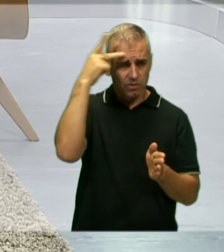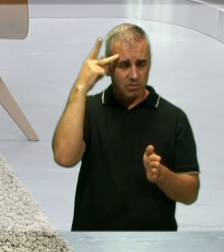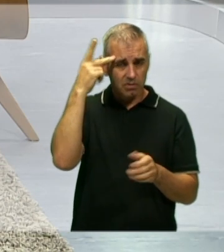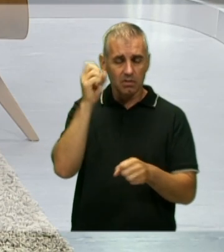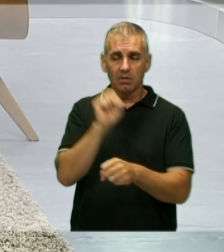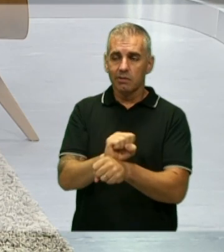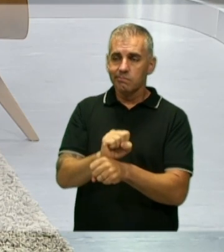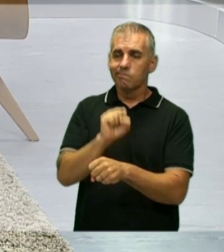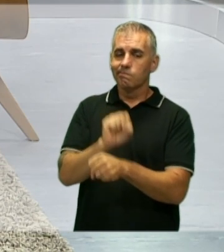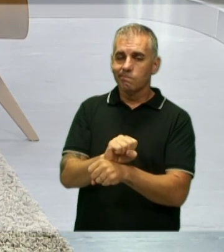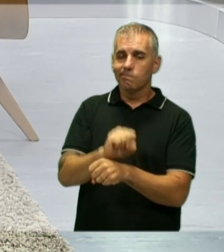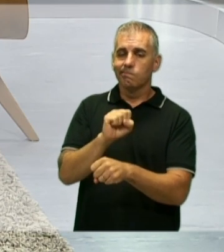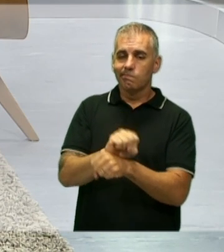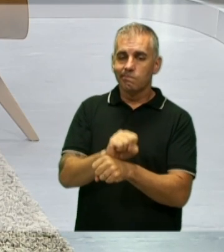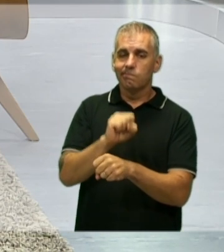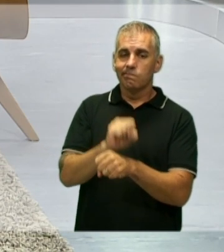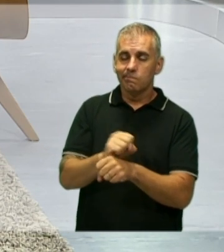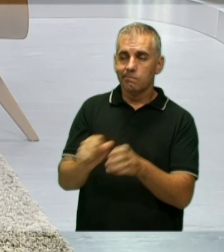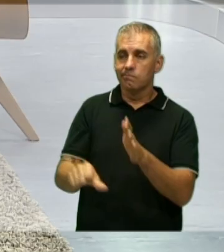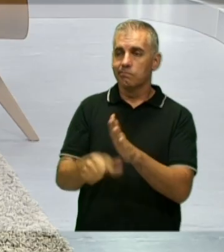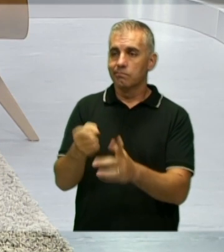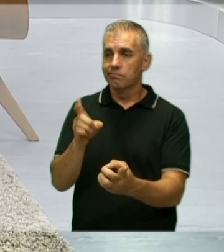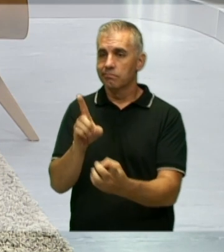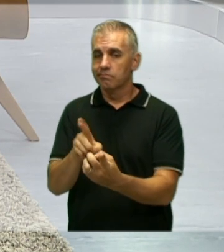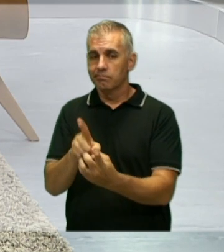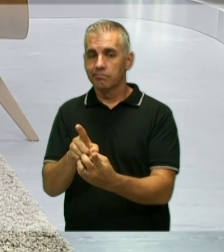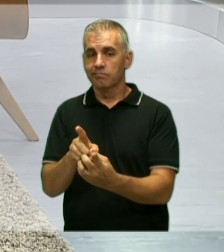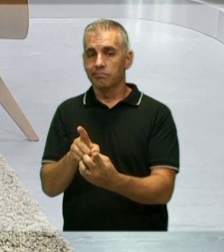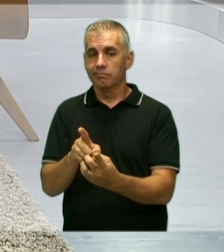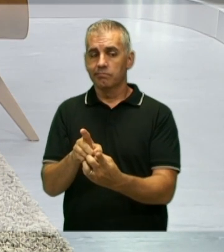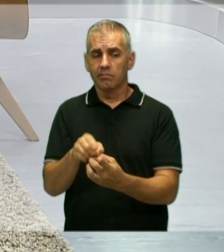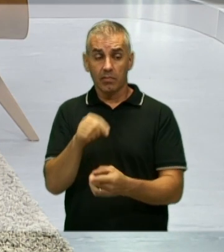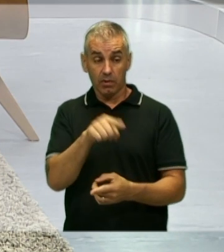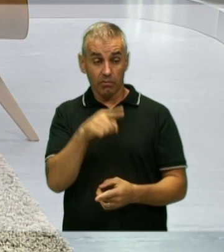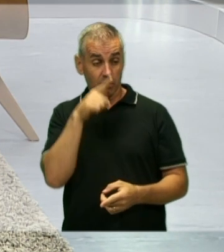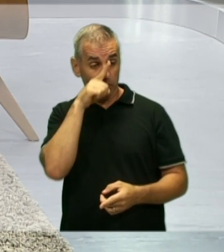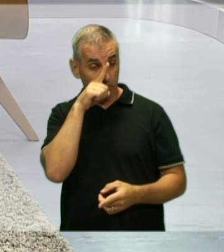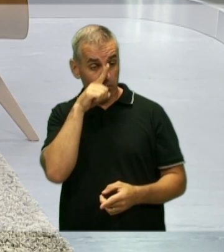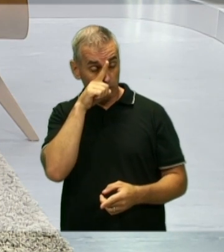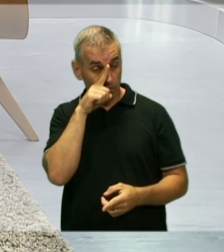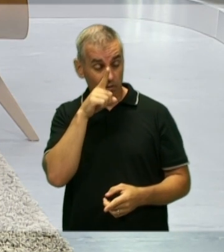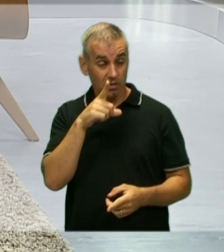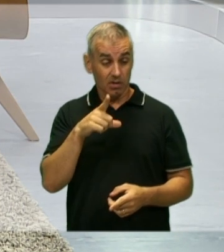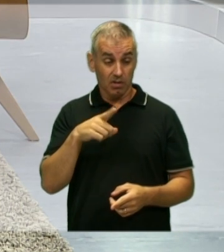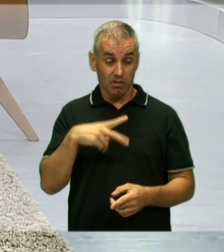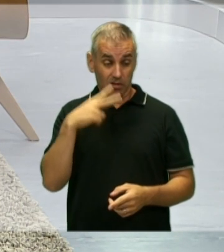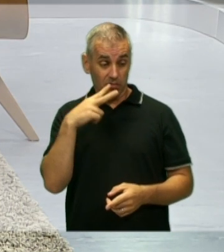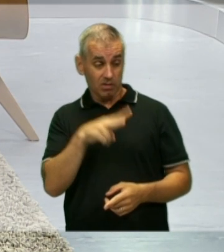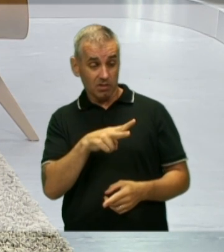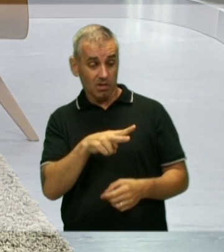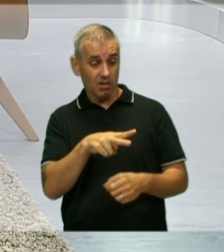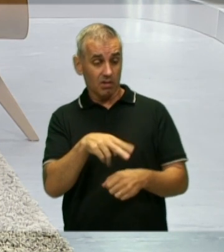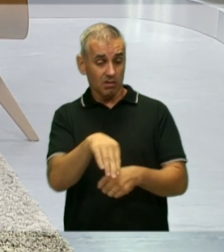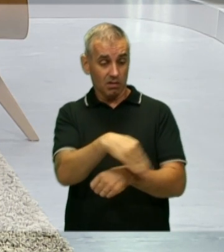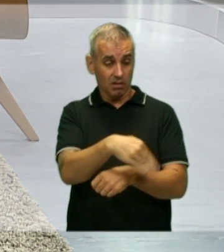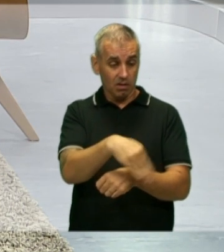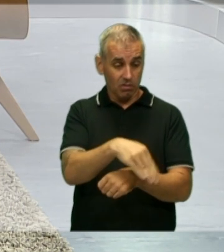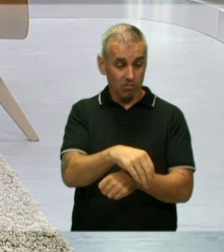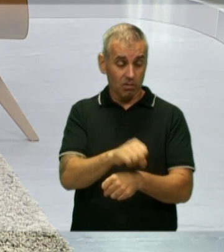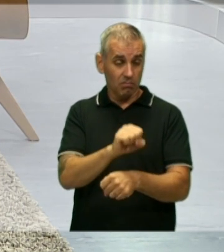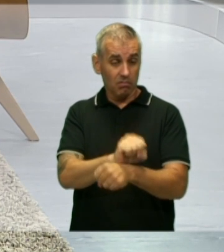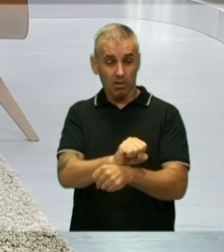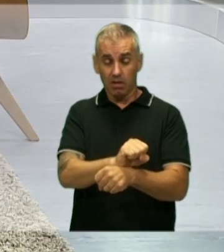para a triagem, e isso está errado. Né? Porque se ela tiver ali com uma inconformidade, né, com um processo patológico instalado ou instalando,